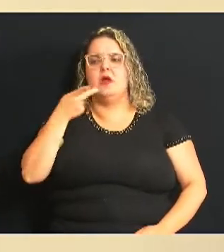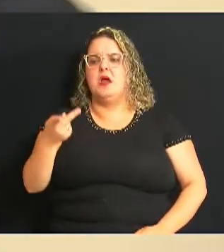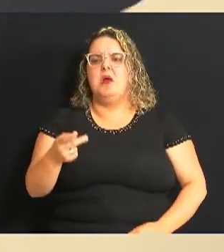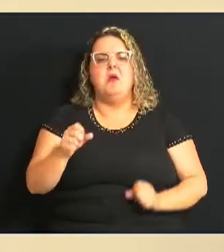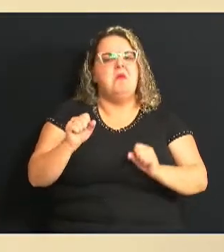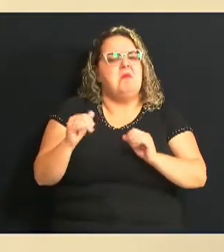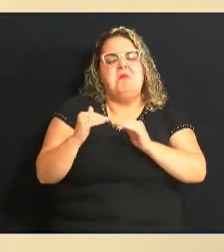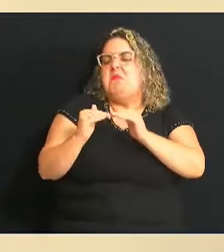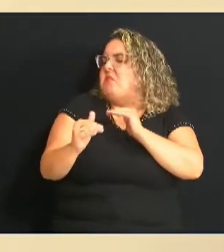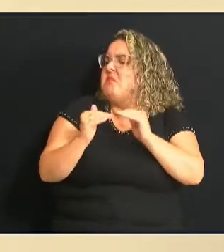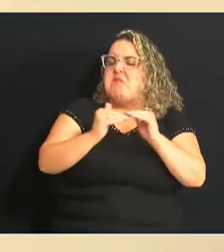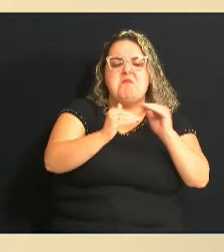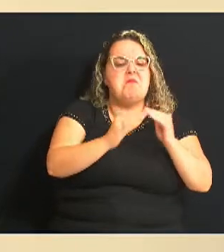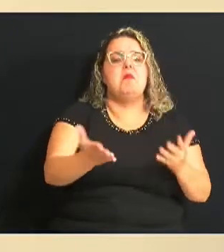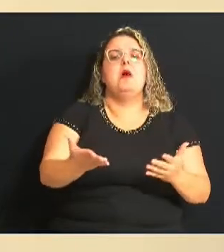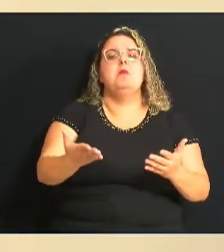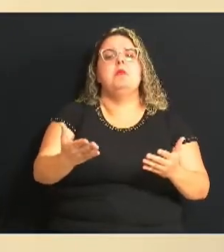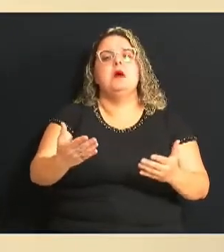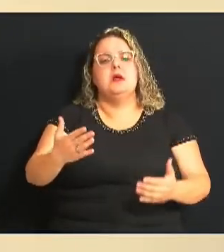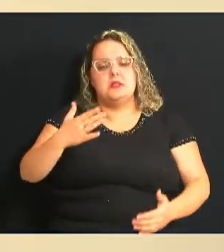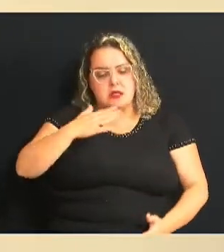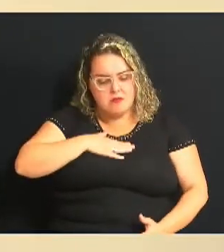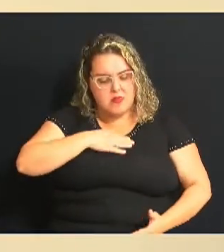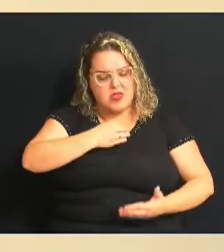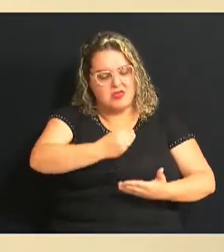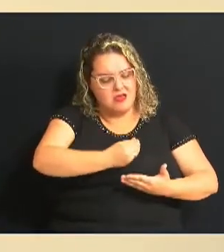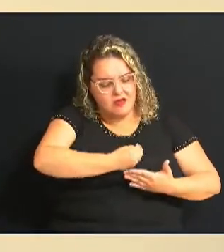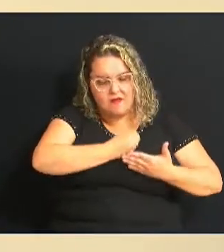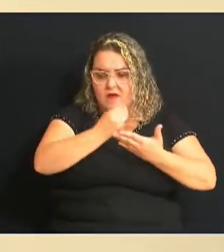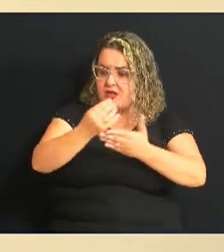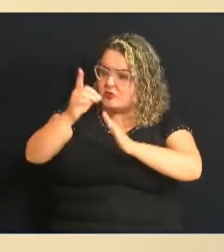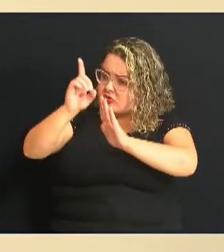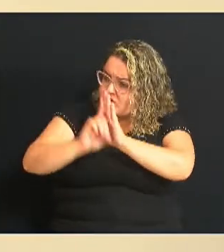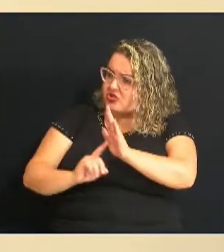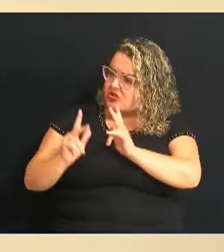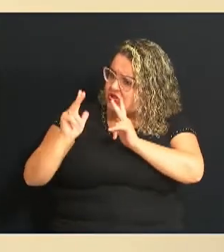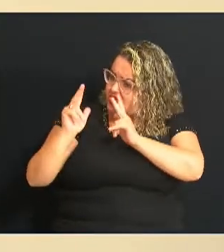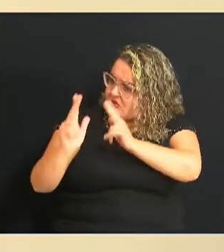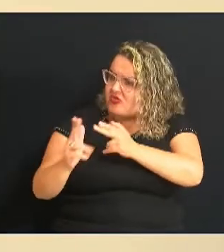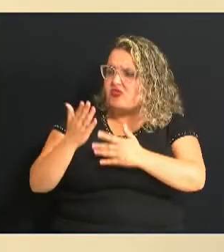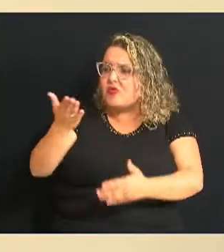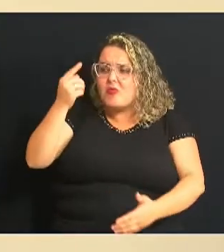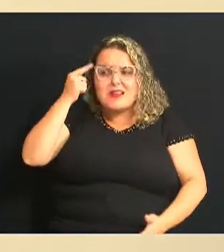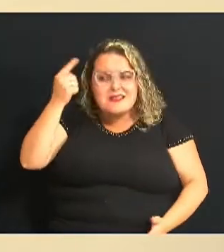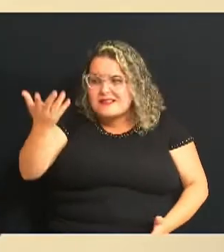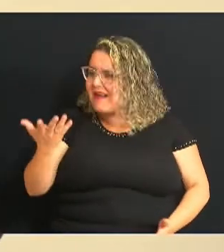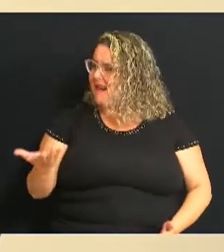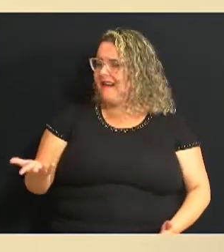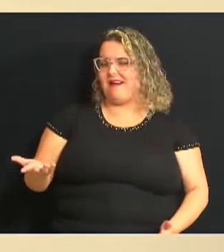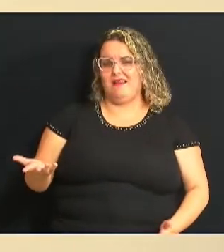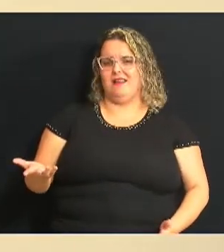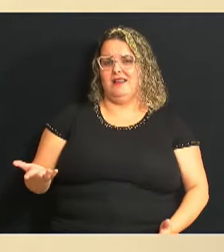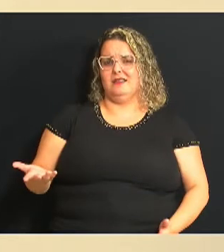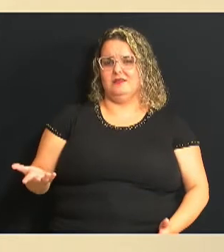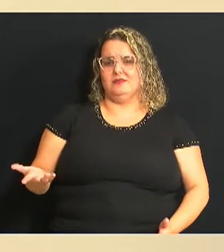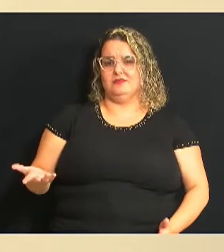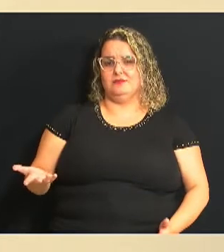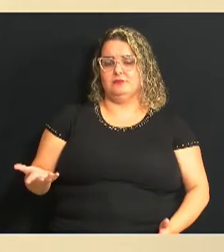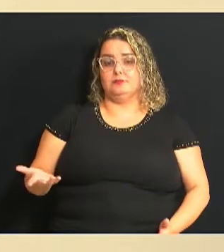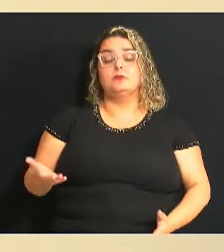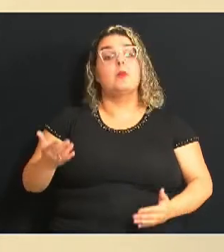pensa, mas darei a minha vida para o direito que você tem de pensar como você pensa. Mas isso também é uma